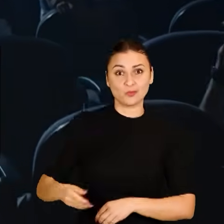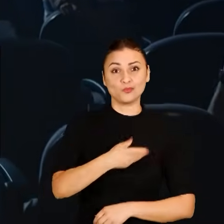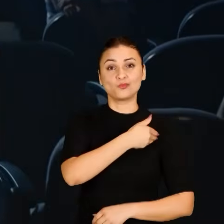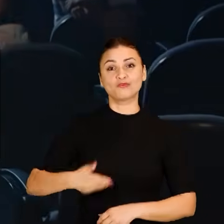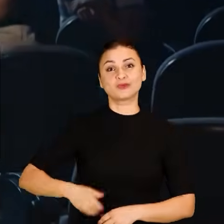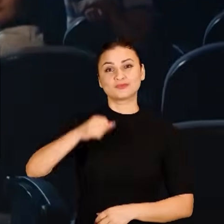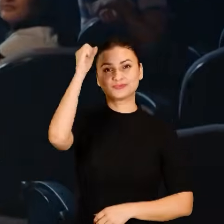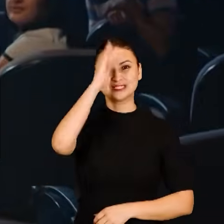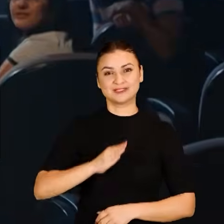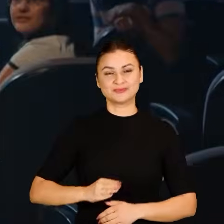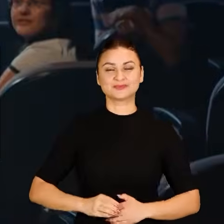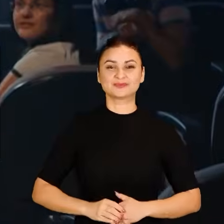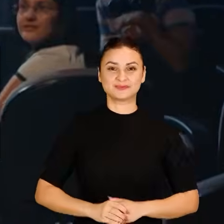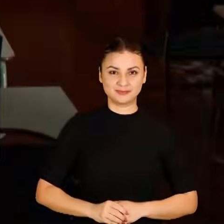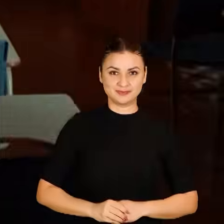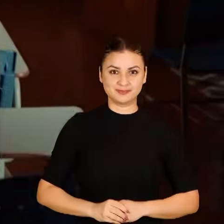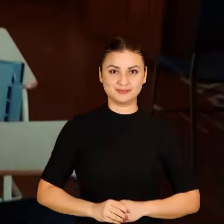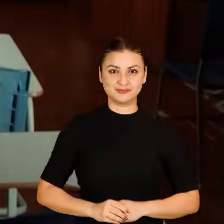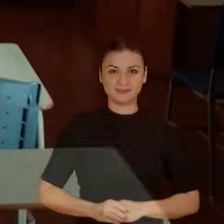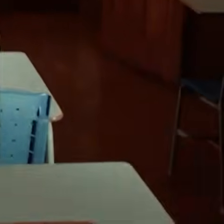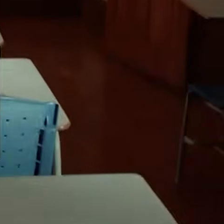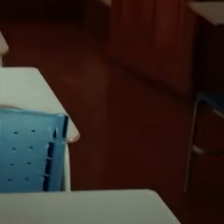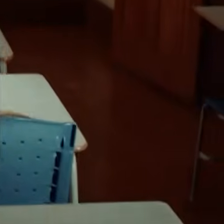Ministério da Educação, Governo do Brasil.